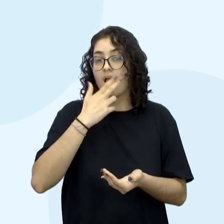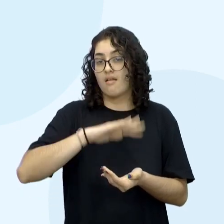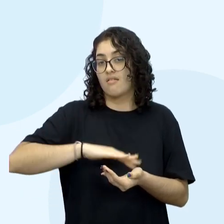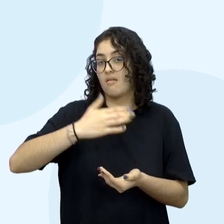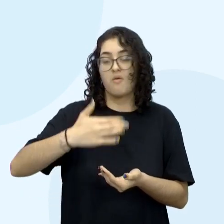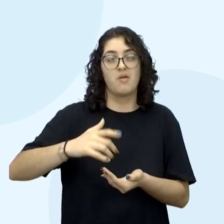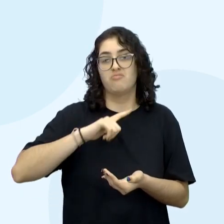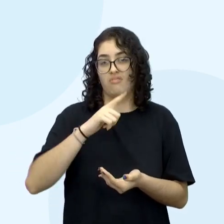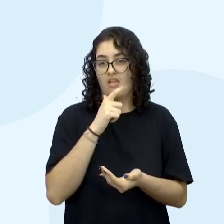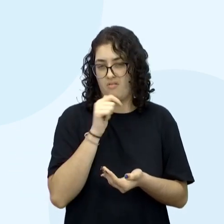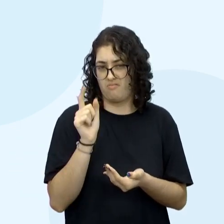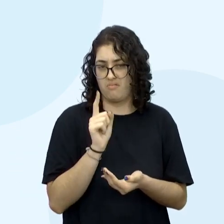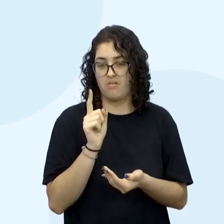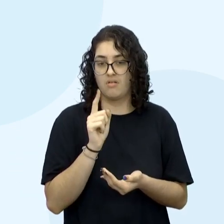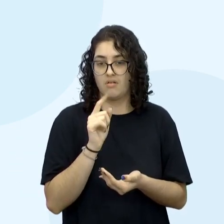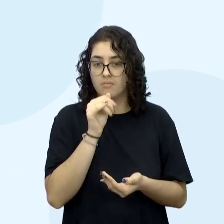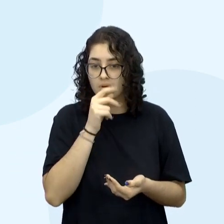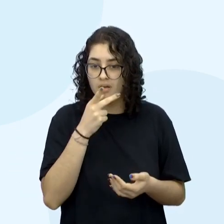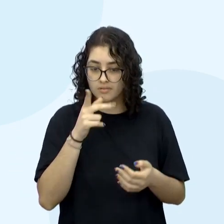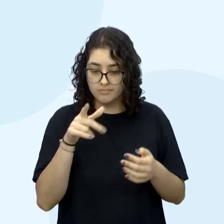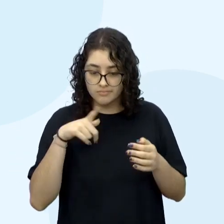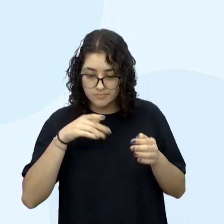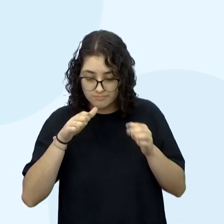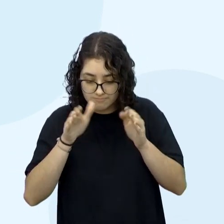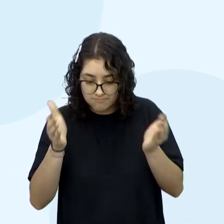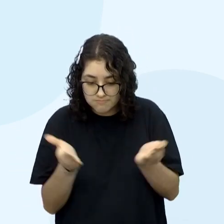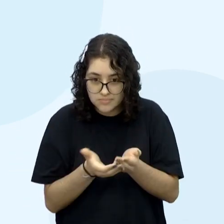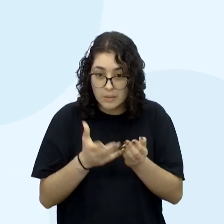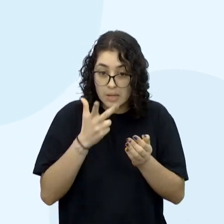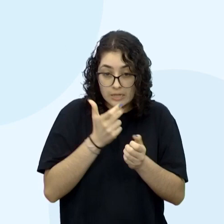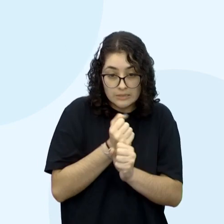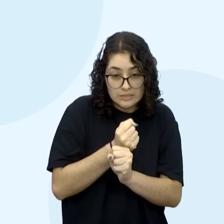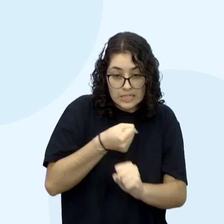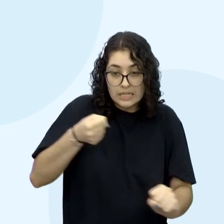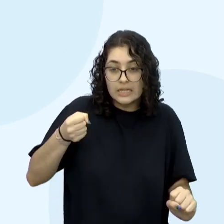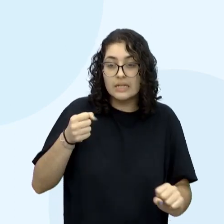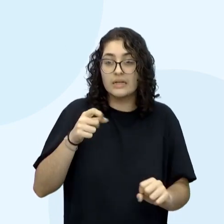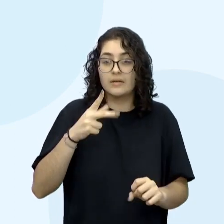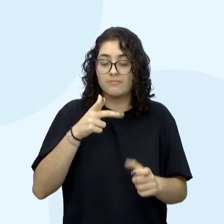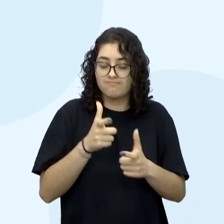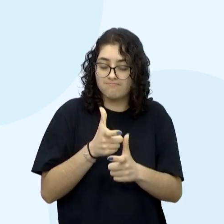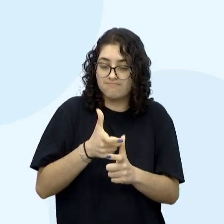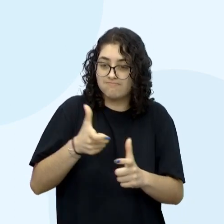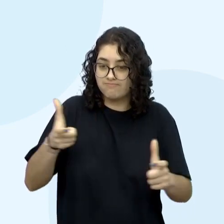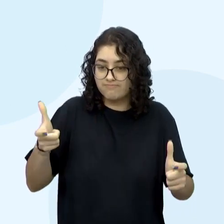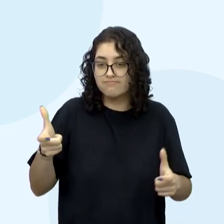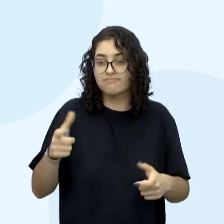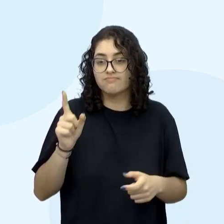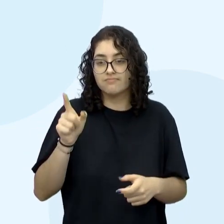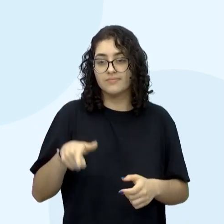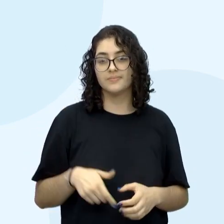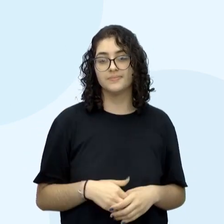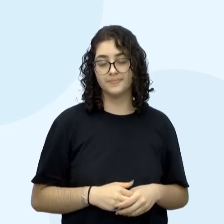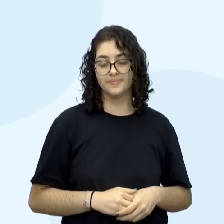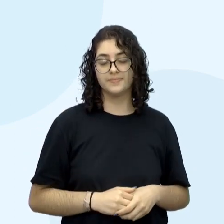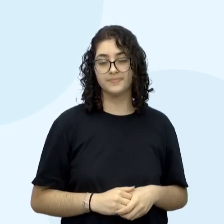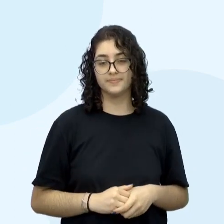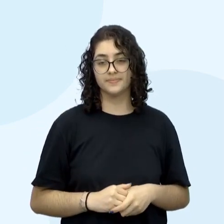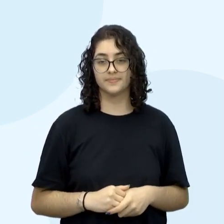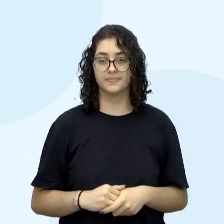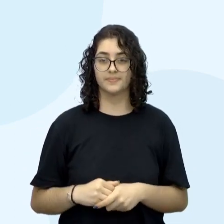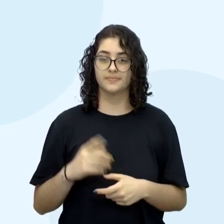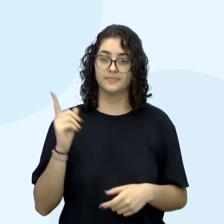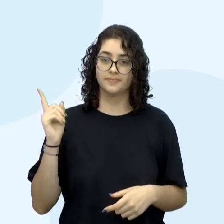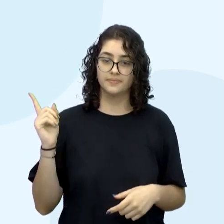ideia. Né? Ela abre sulcos aí que podem atingir grandes dimensões e que vão crescendo morro acima. Daí é o nome, tá? E é